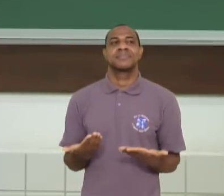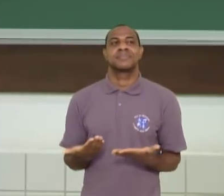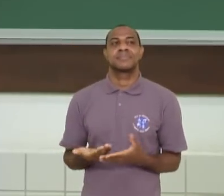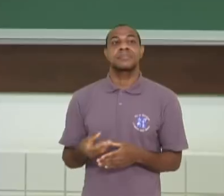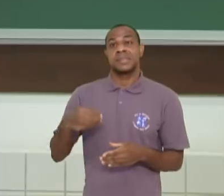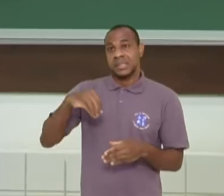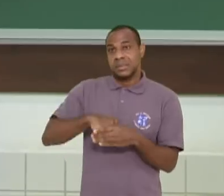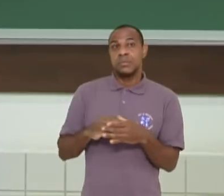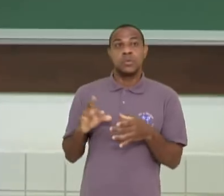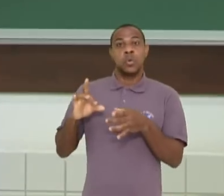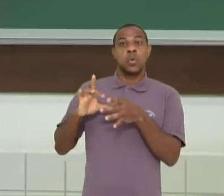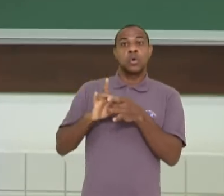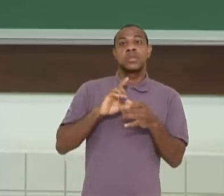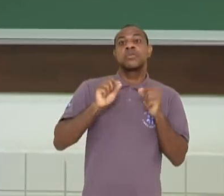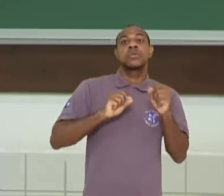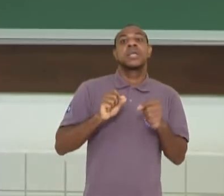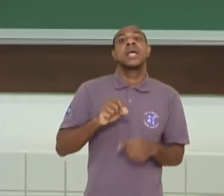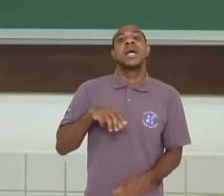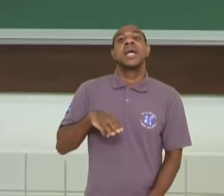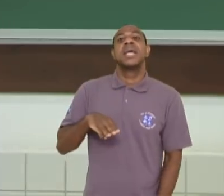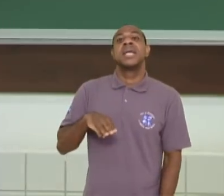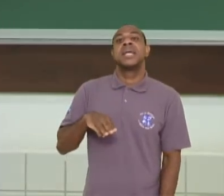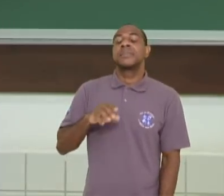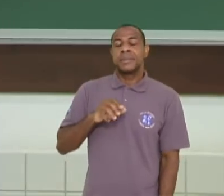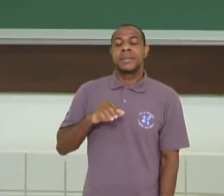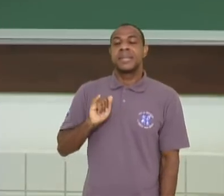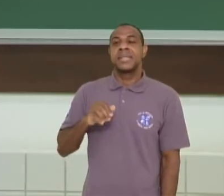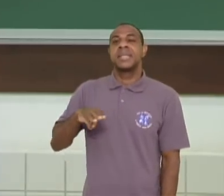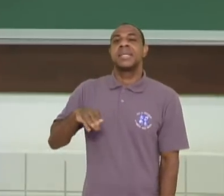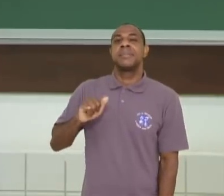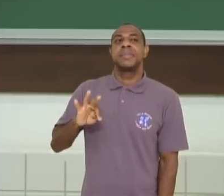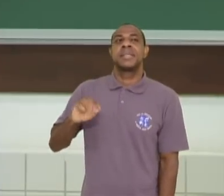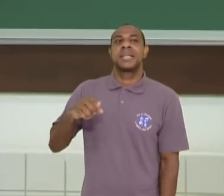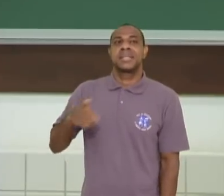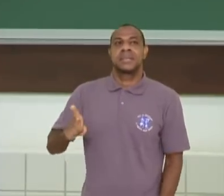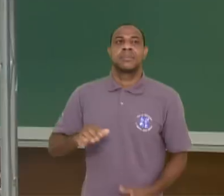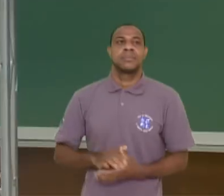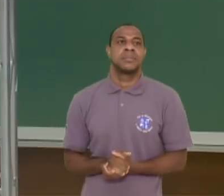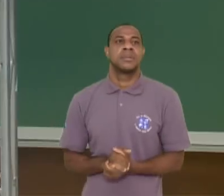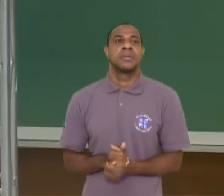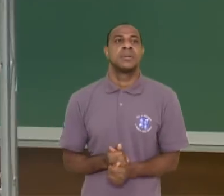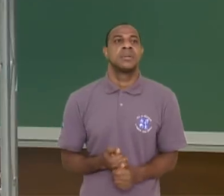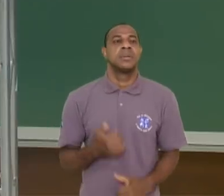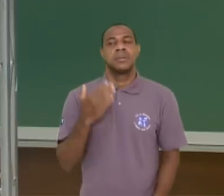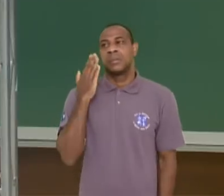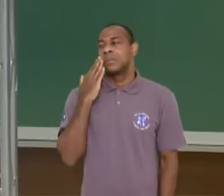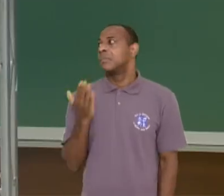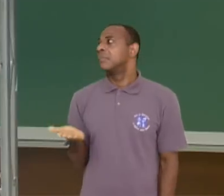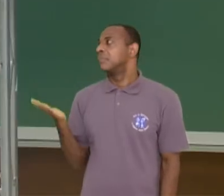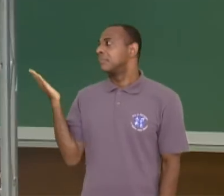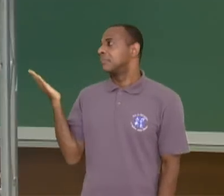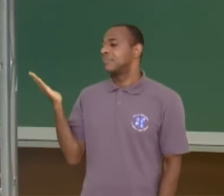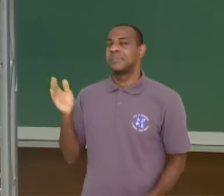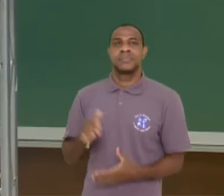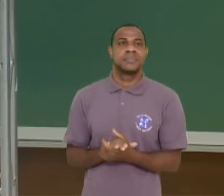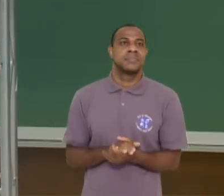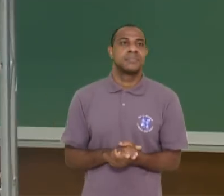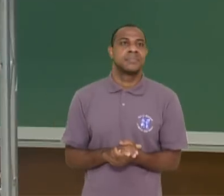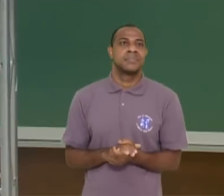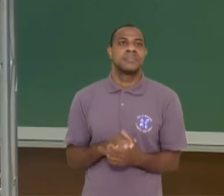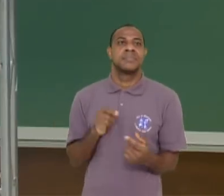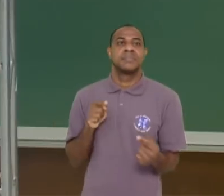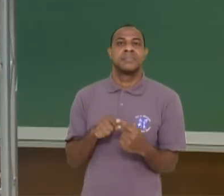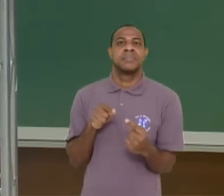da imitação que estamos trabalhando hoje. Bora para o nosso quiz, então? Atividade dessa vez, atividade objetiva. Lê lá,